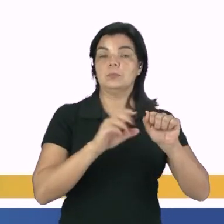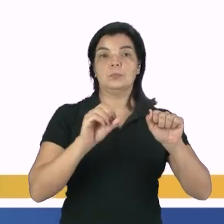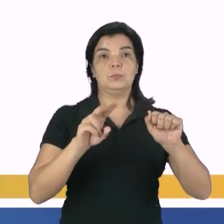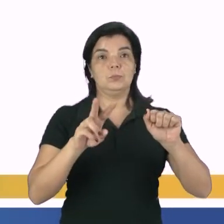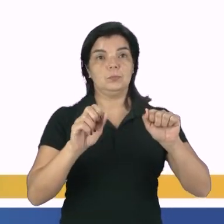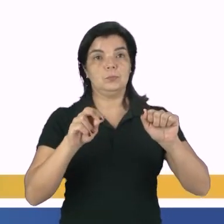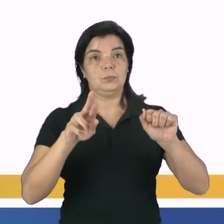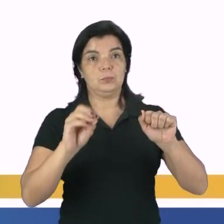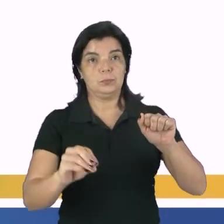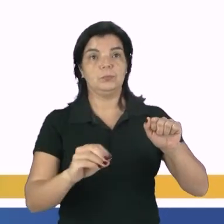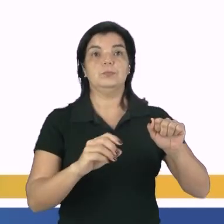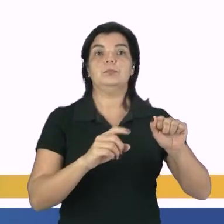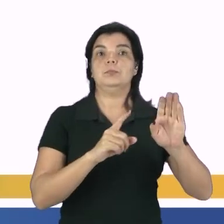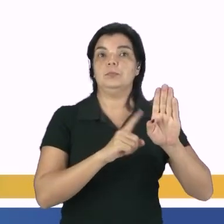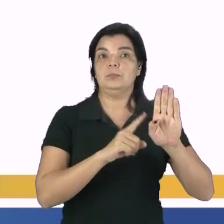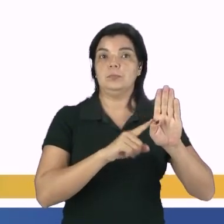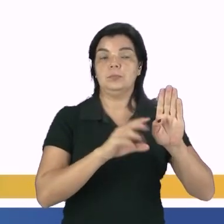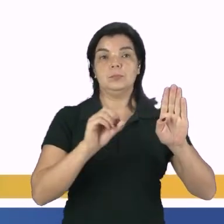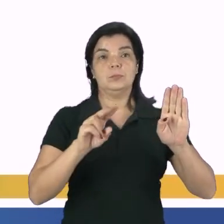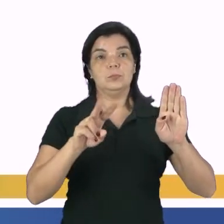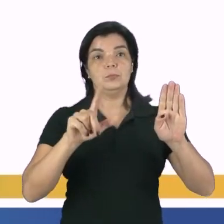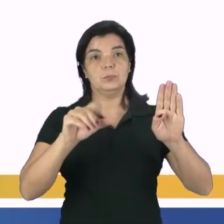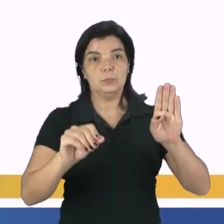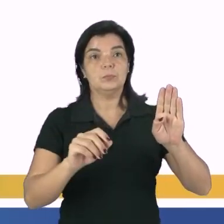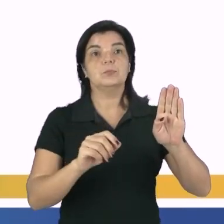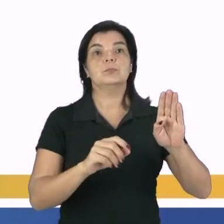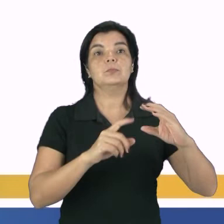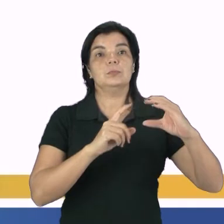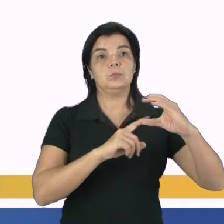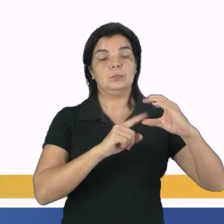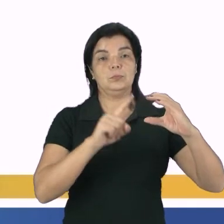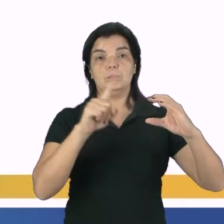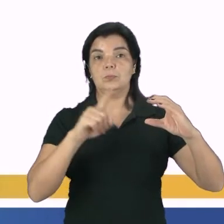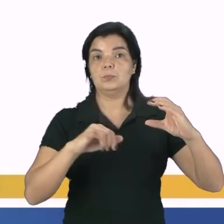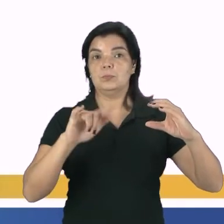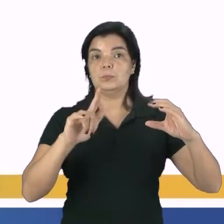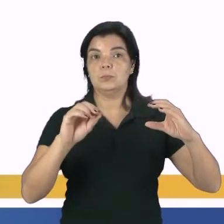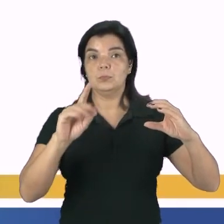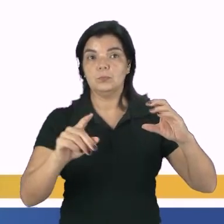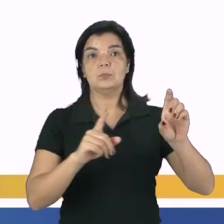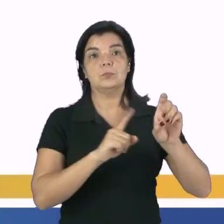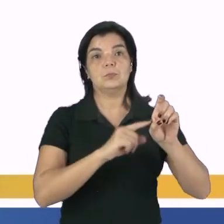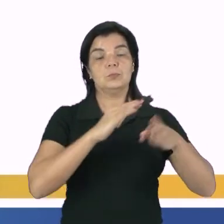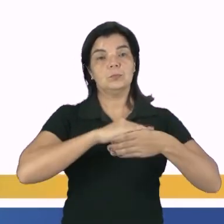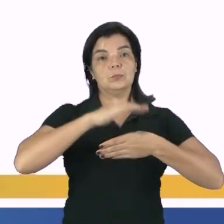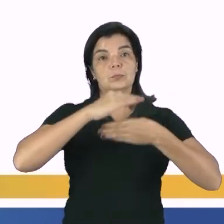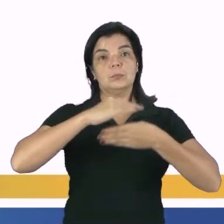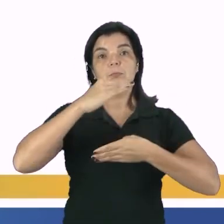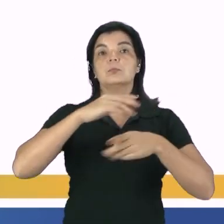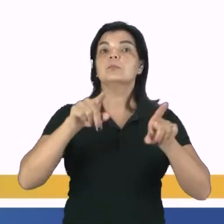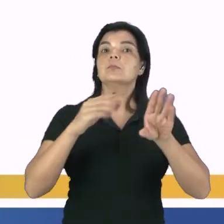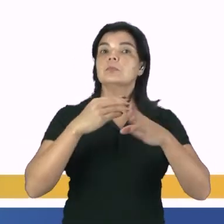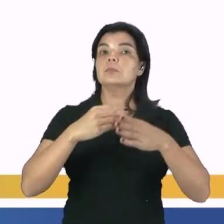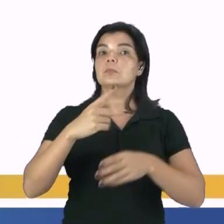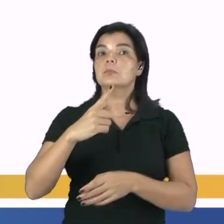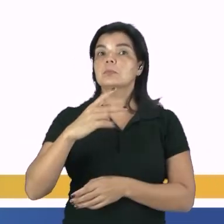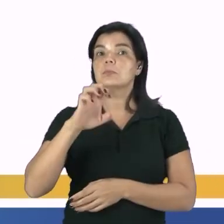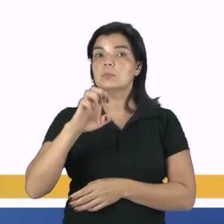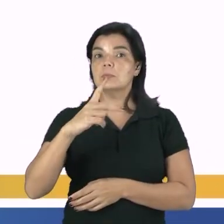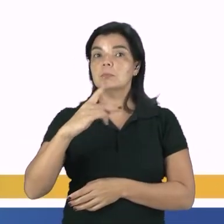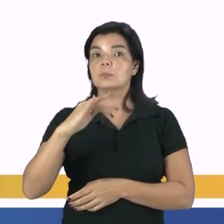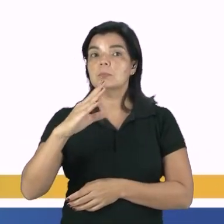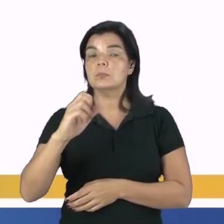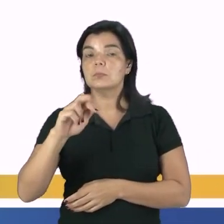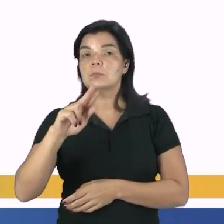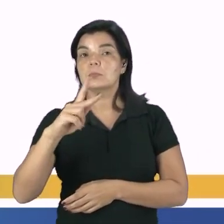aí? Vai ser a partir do ovário, do óvulo fecundado, do zigoto ou da parede do epicarpo?